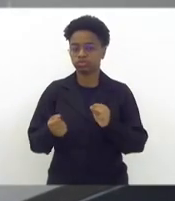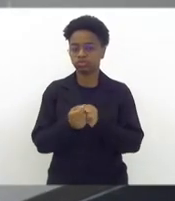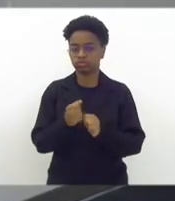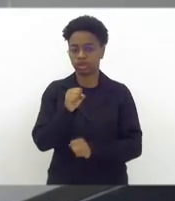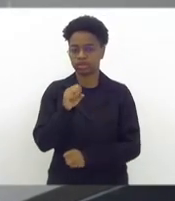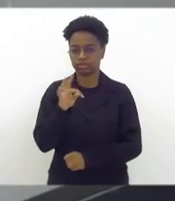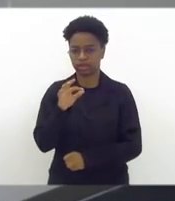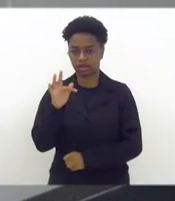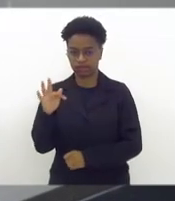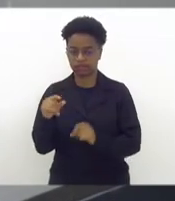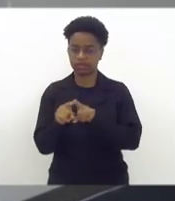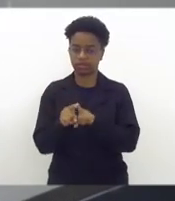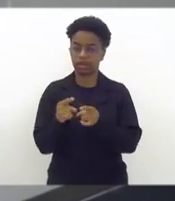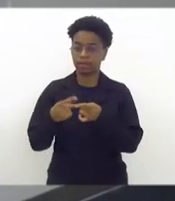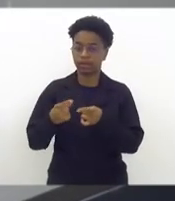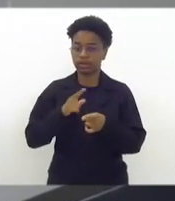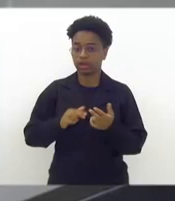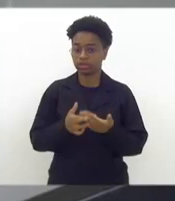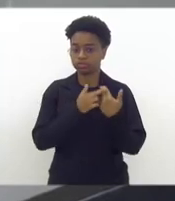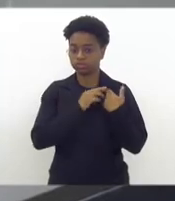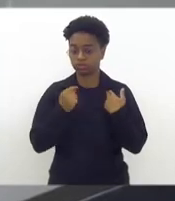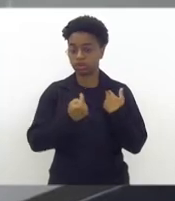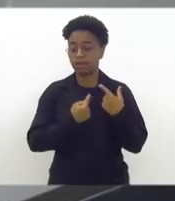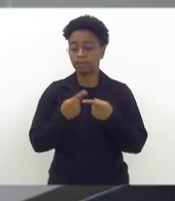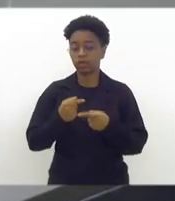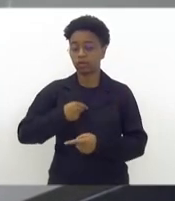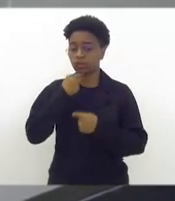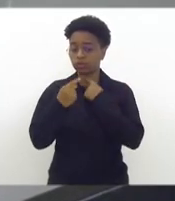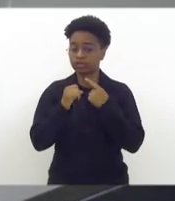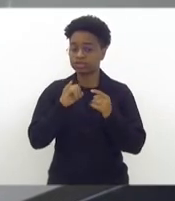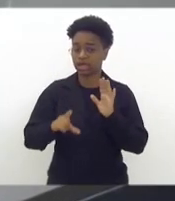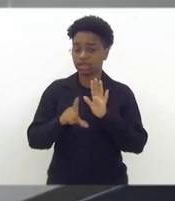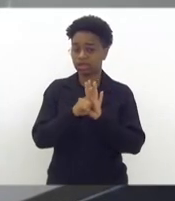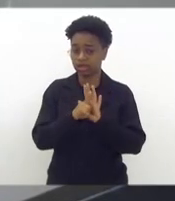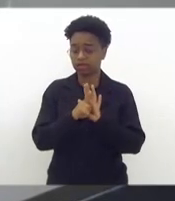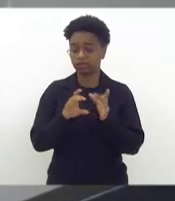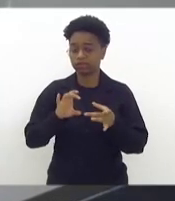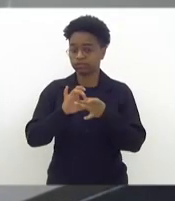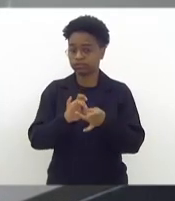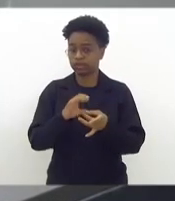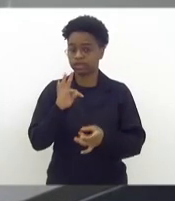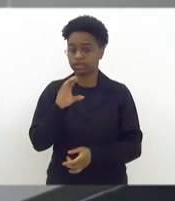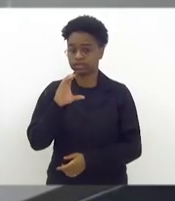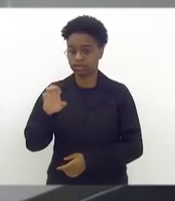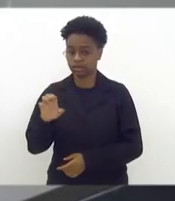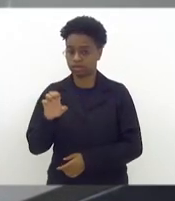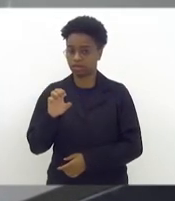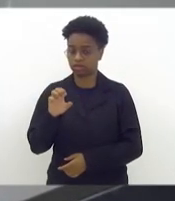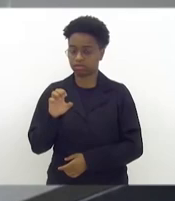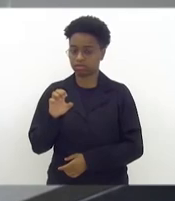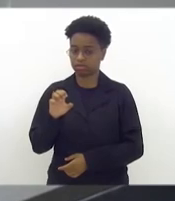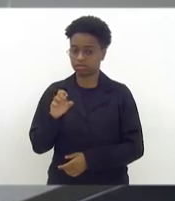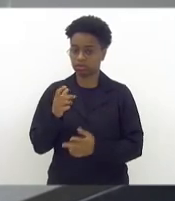STF, face à nossa competência, porque tenho dúvida se a lei orgânica lá nasce no âmbito do próprio TCE, como